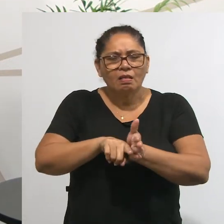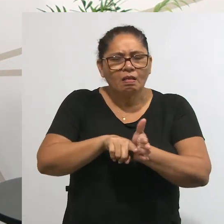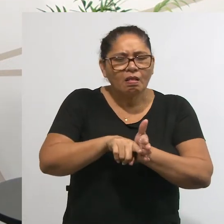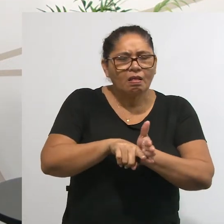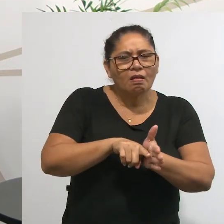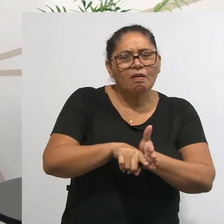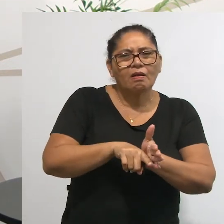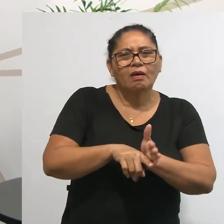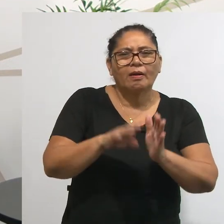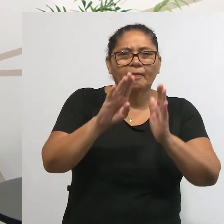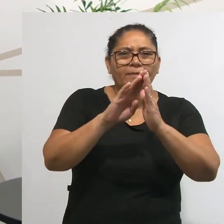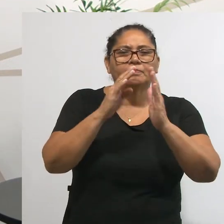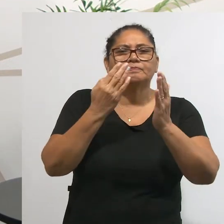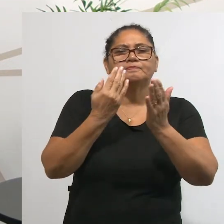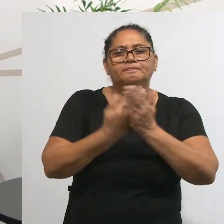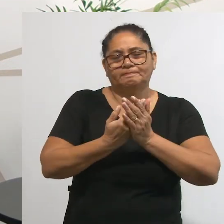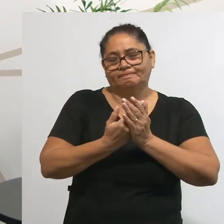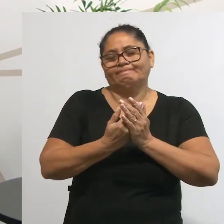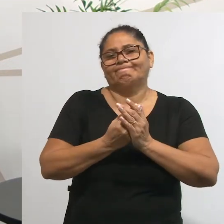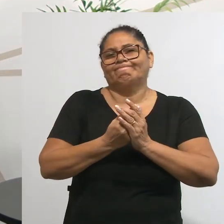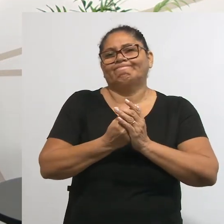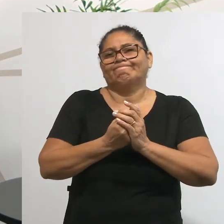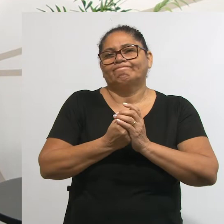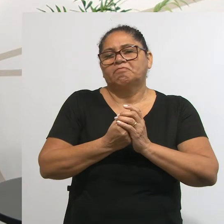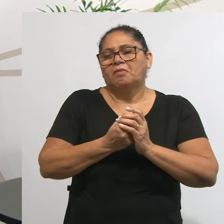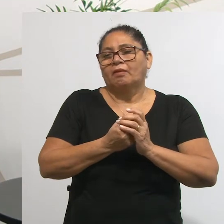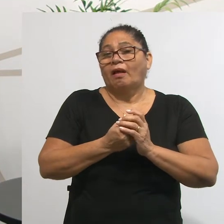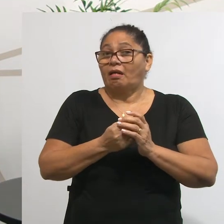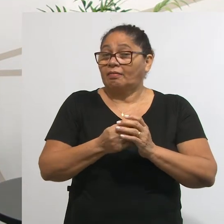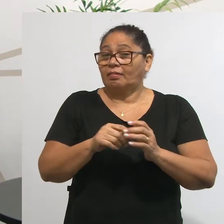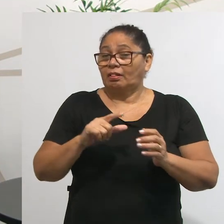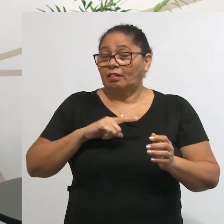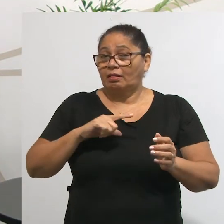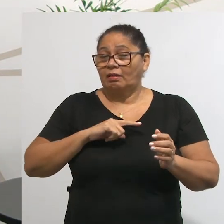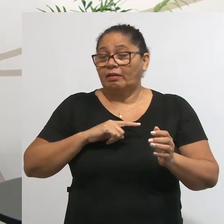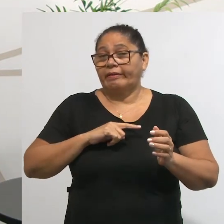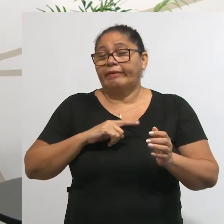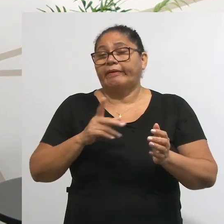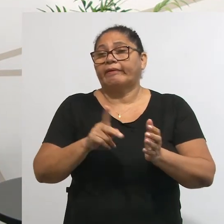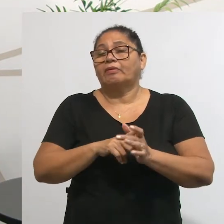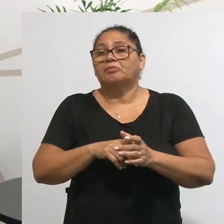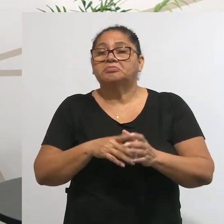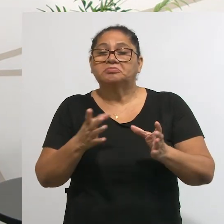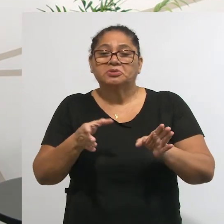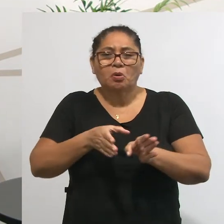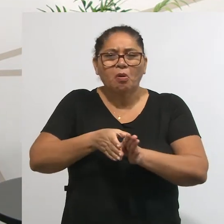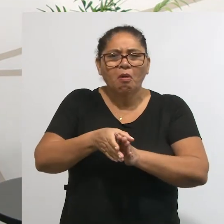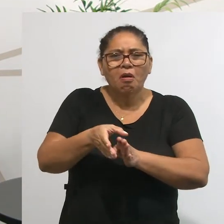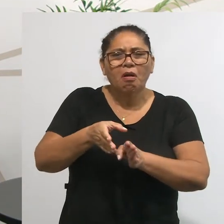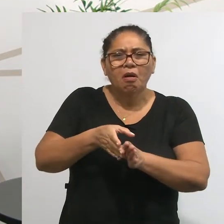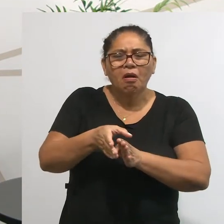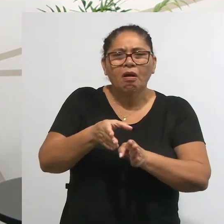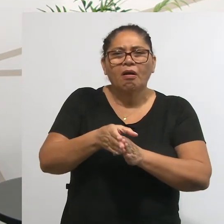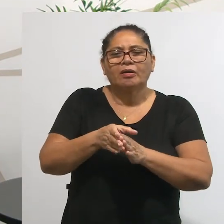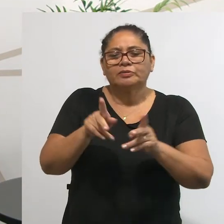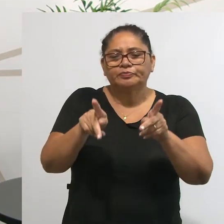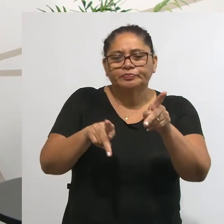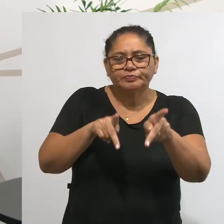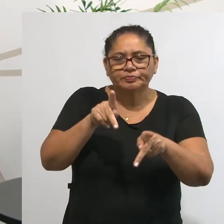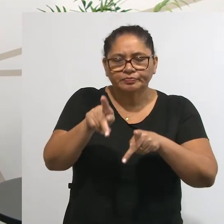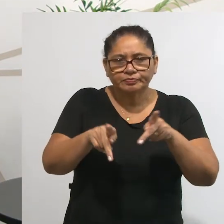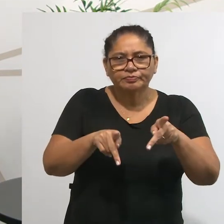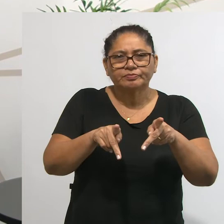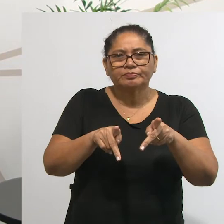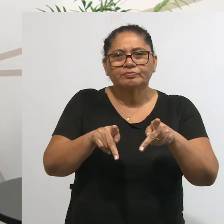estudiosos também para a escola. E alguns estudiosos acham, inclusive, que são coisas irreconciliáveis, a educação